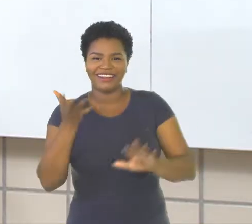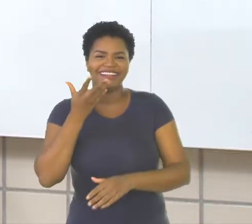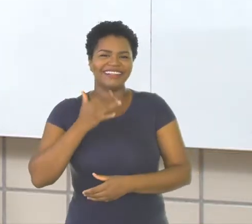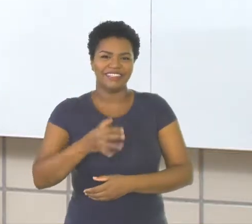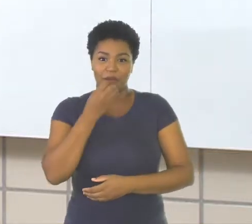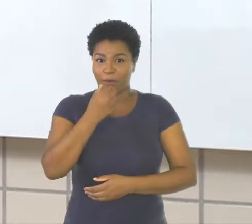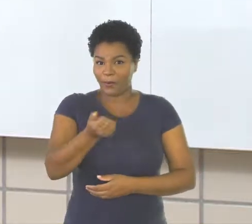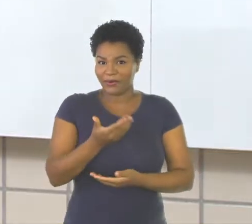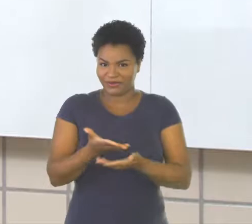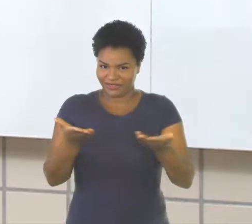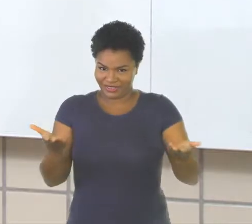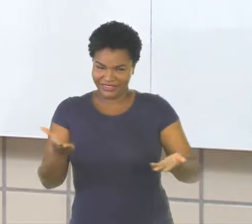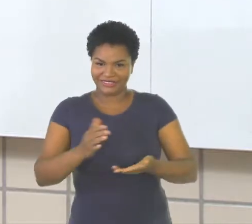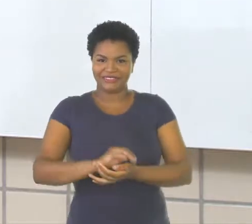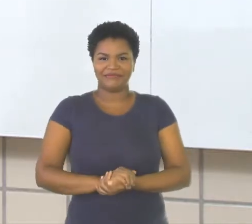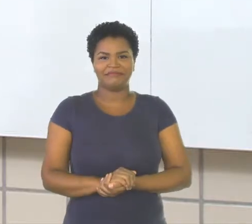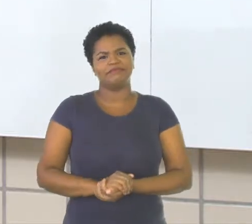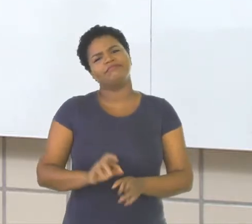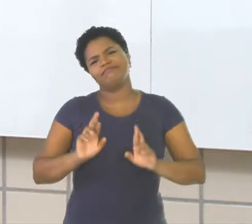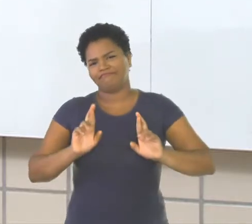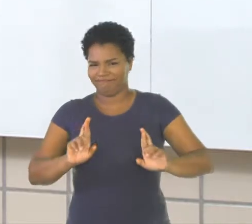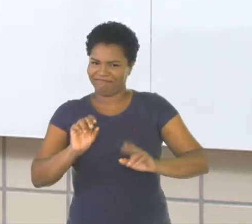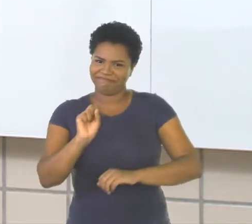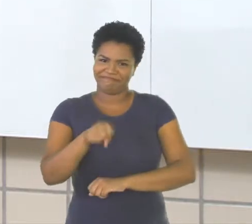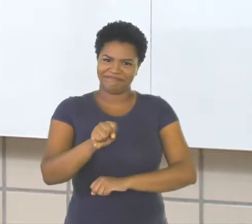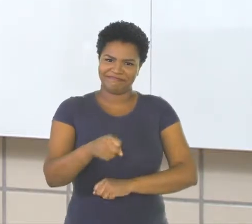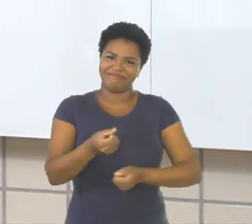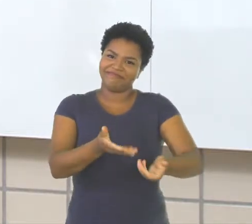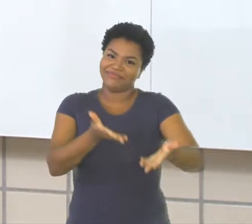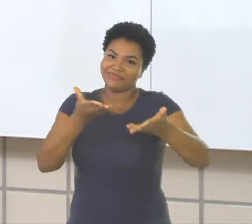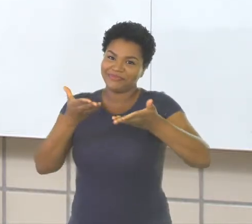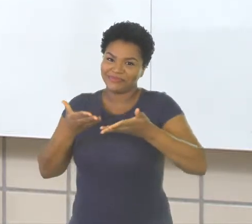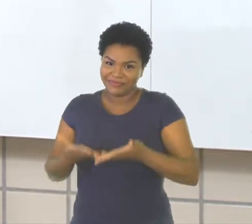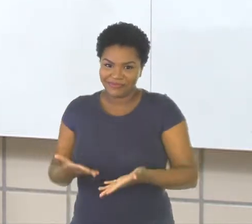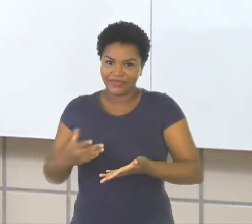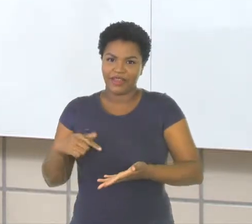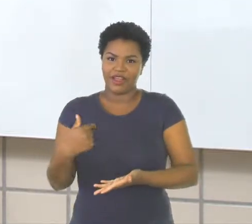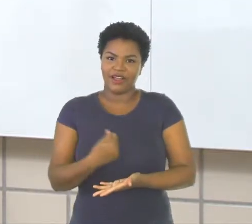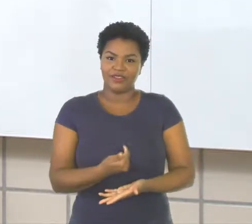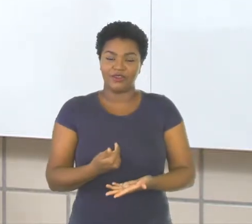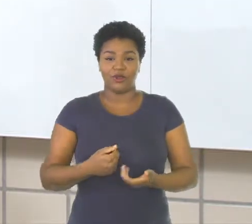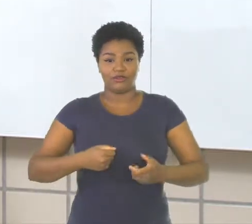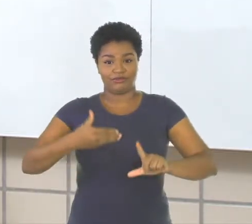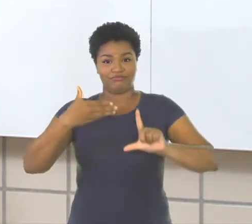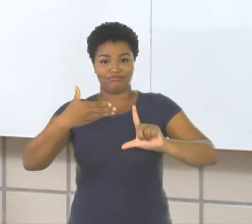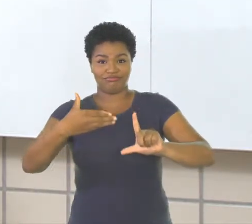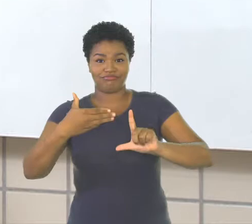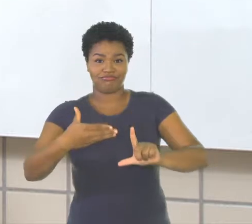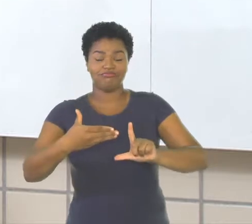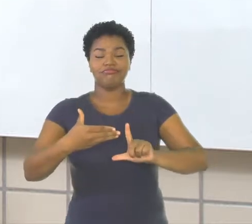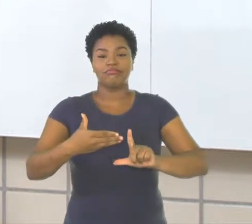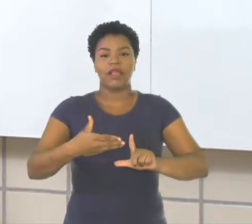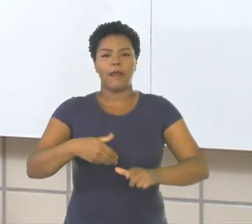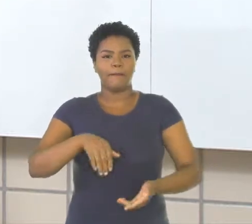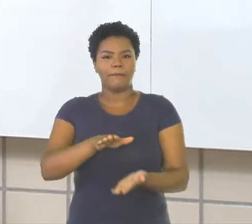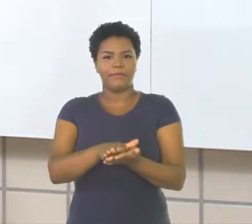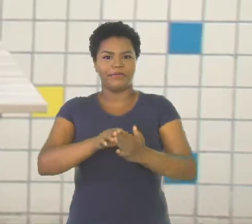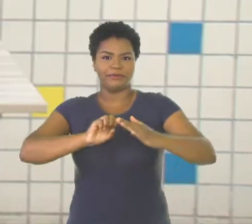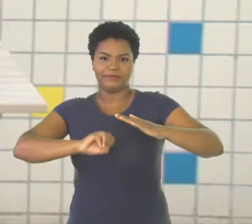crianças, tudo bem com vocês? Espero que sim. Sejam muito bem-vindos ao nosso canal de estudo Palmas